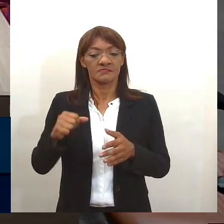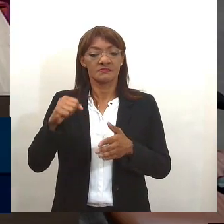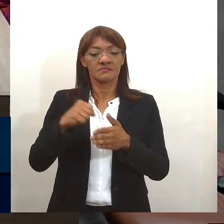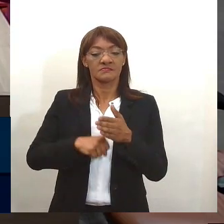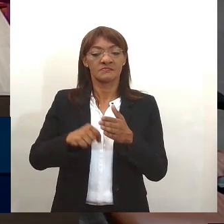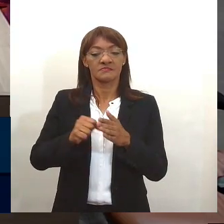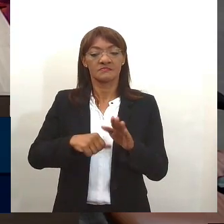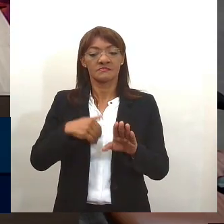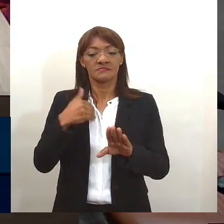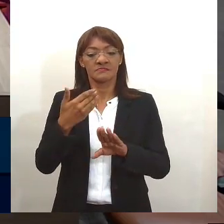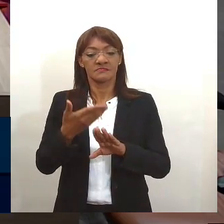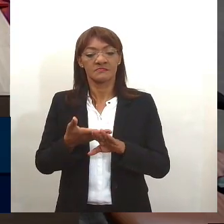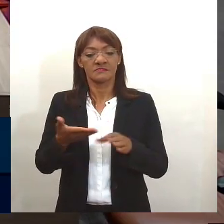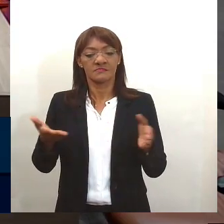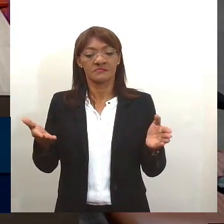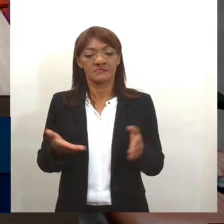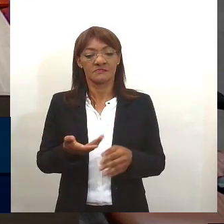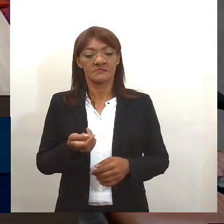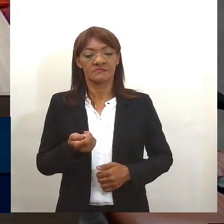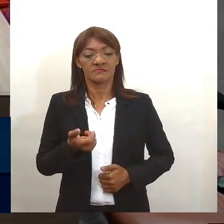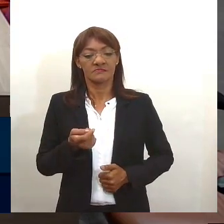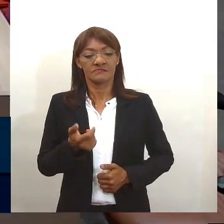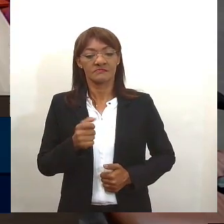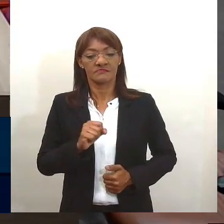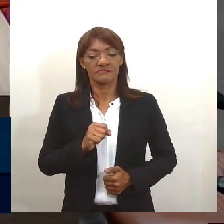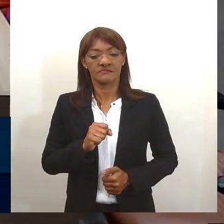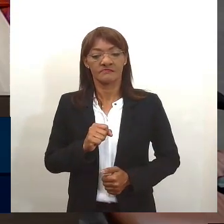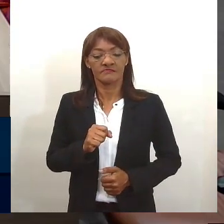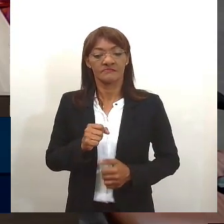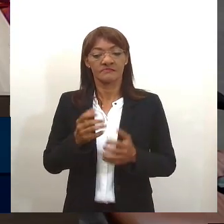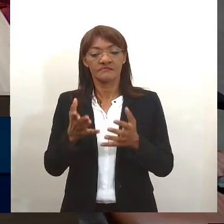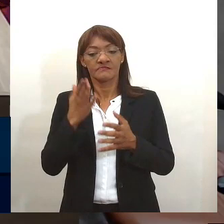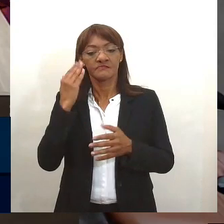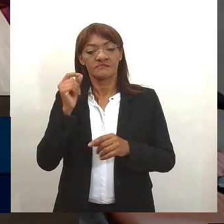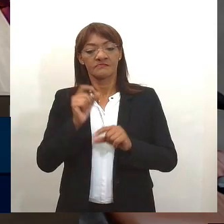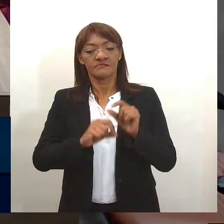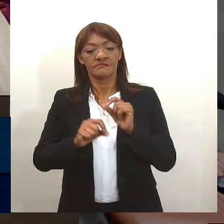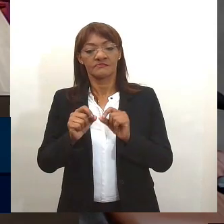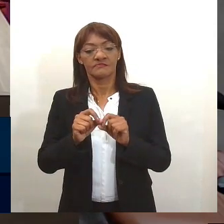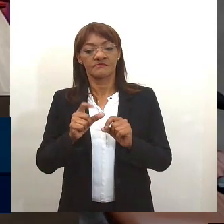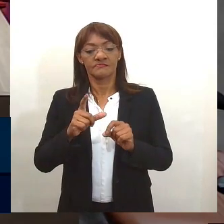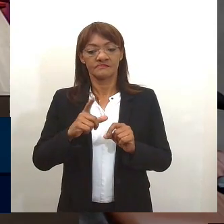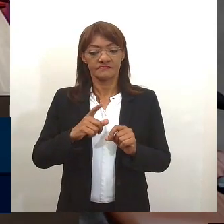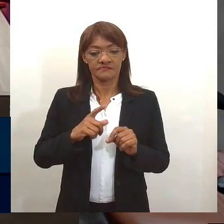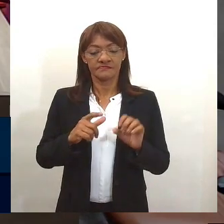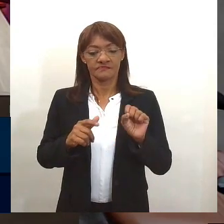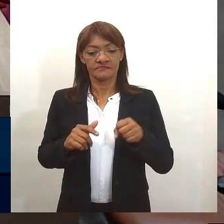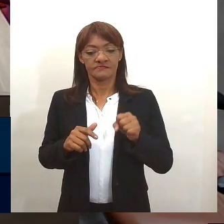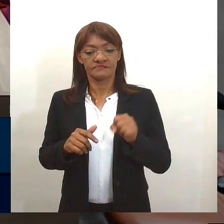saber se tem um projeto de um... Eu sei que está um estudo do projeto